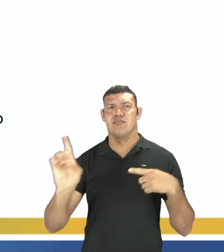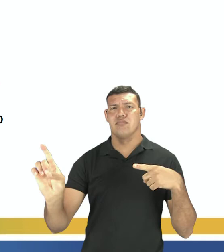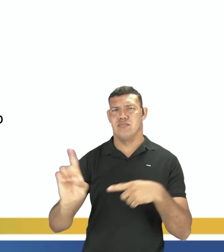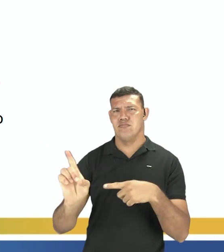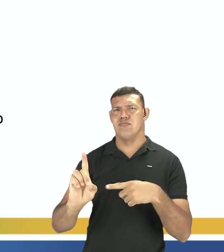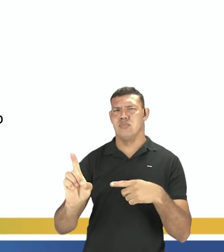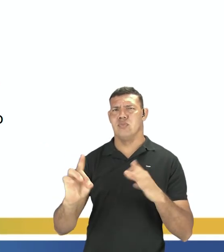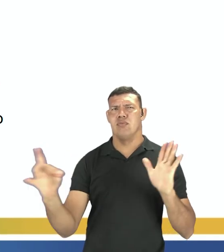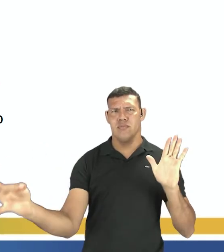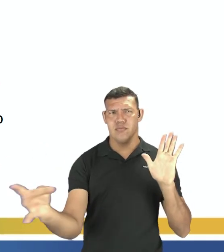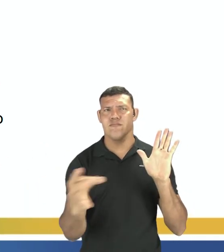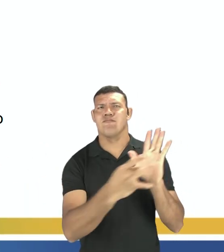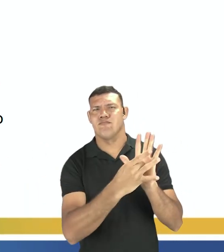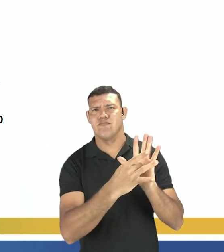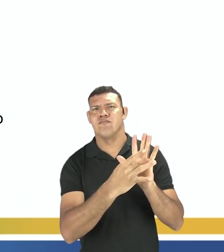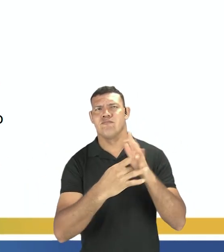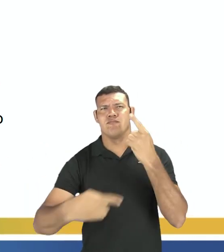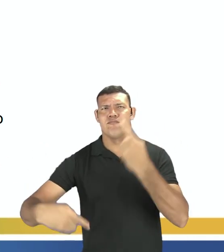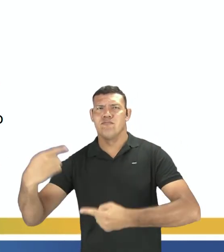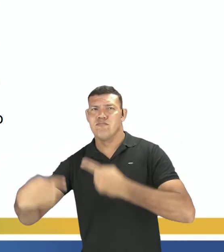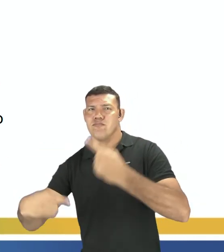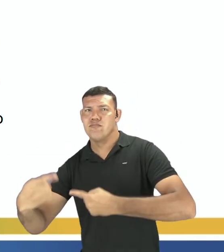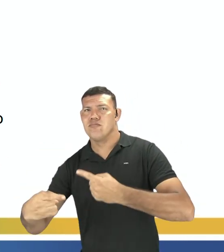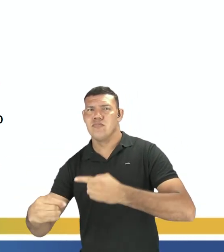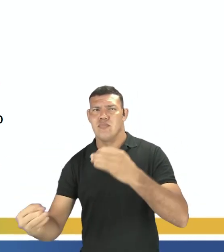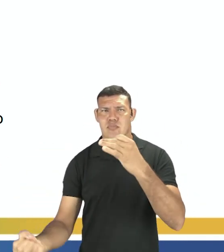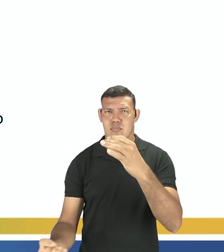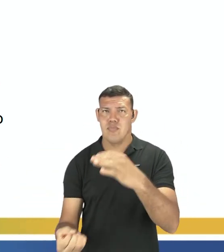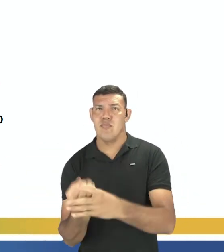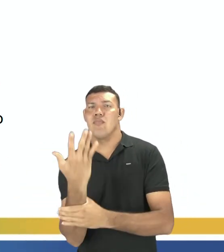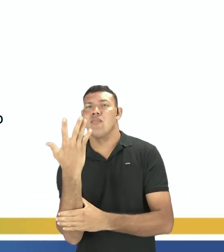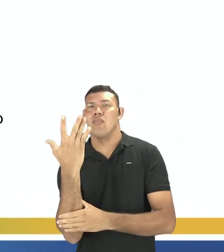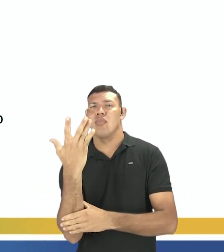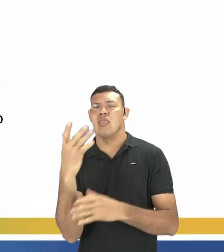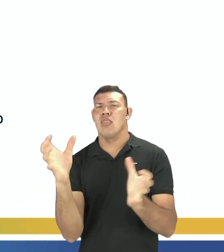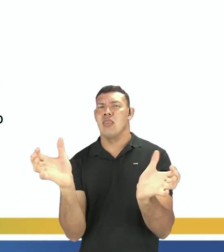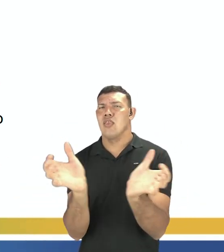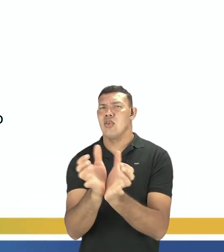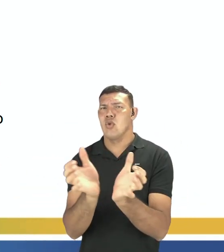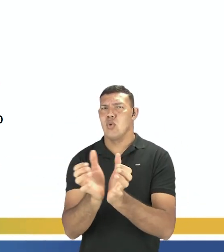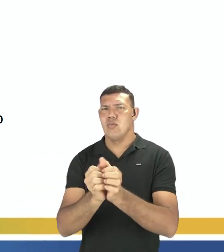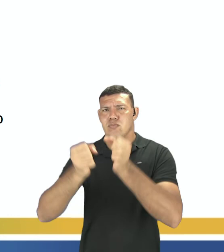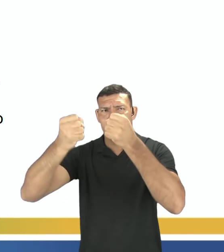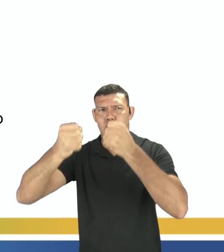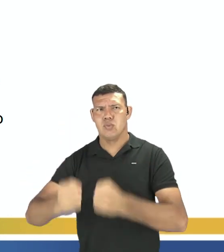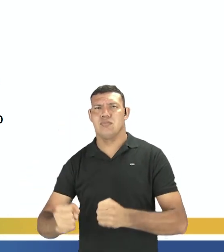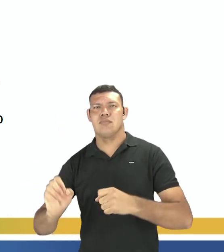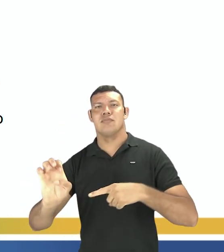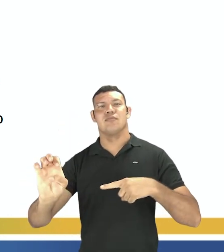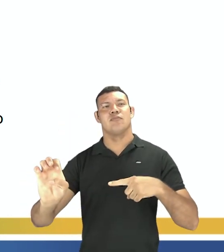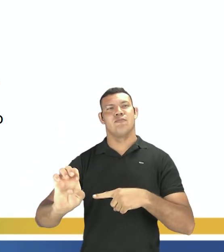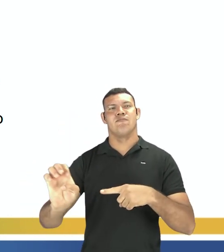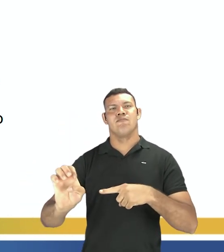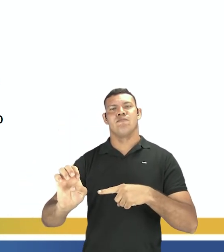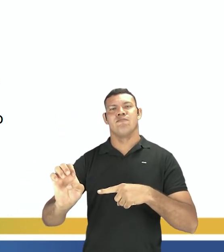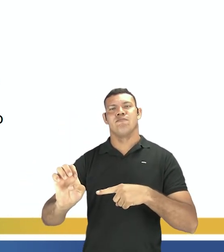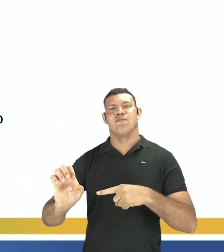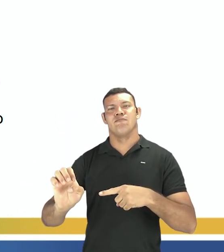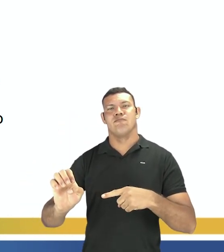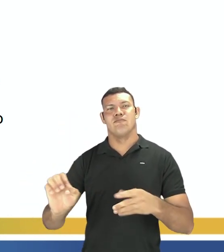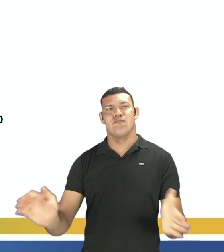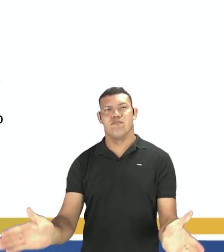legitimar a ordem política inaugurada com a chegada desse grupo ao poder, E destacar a